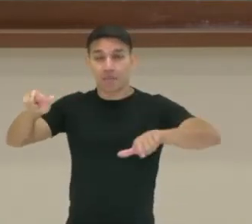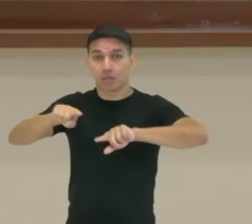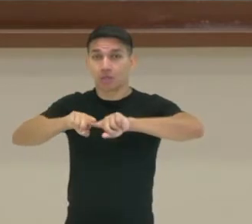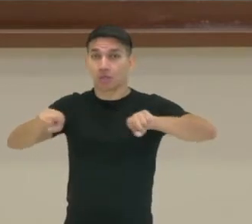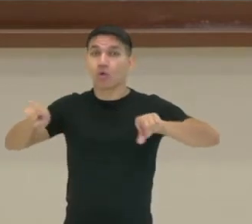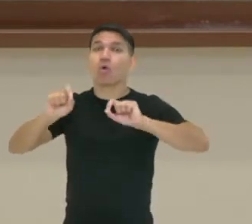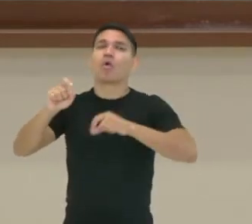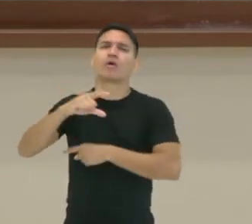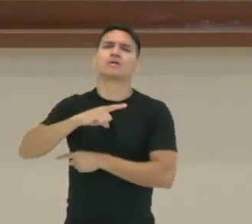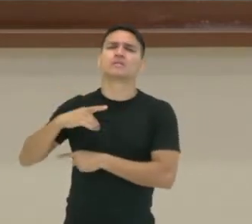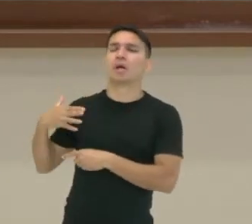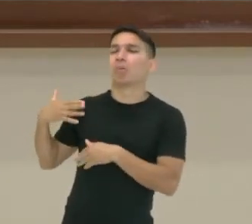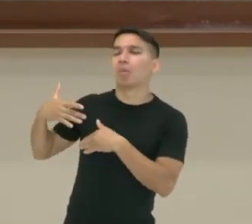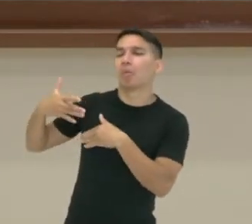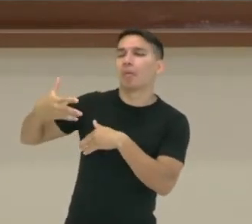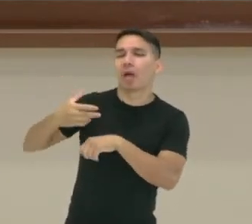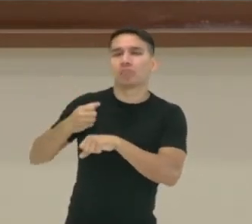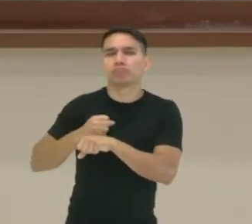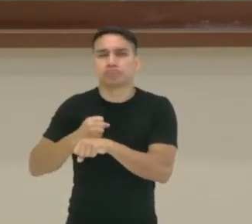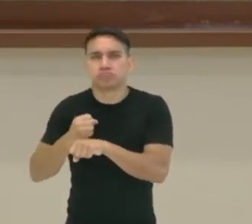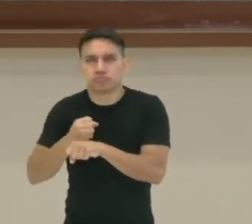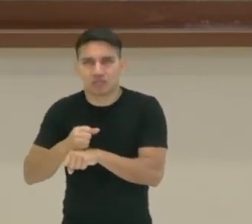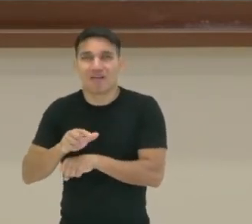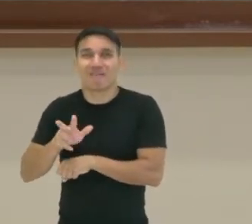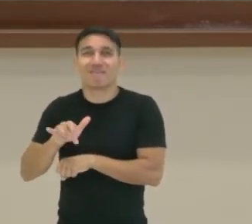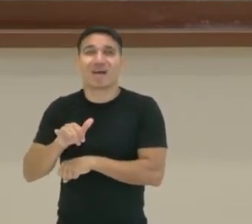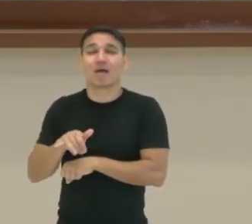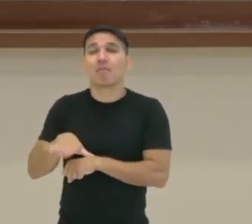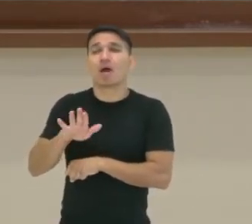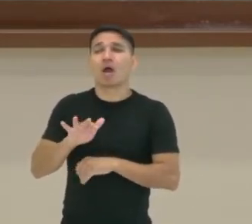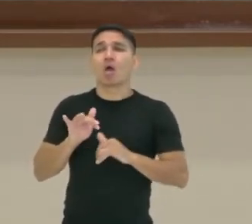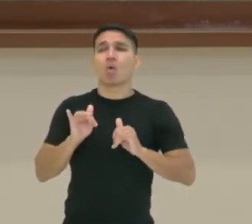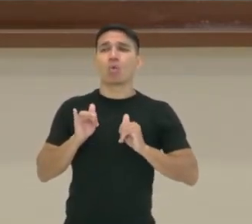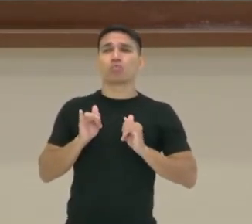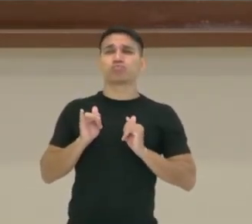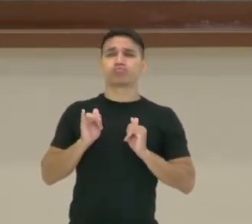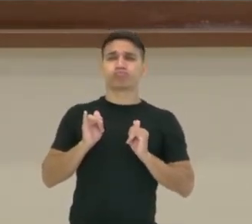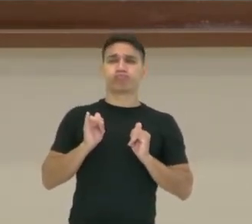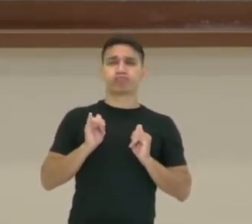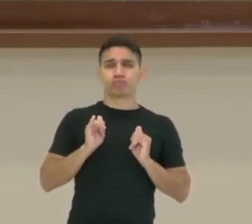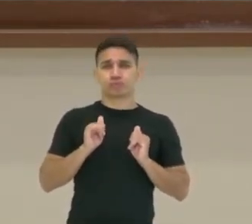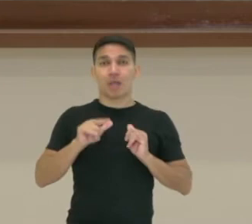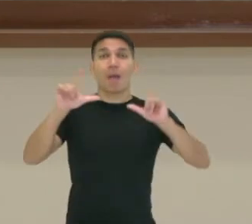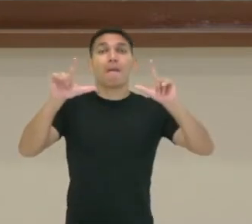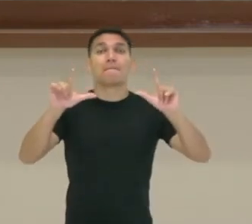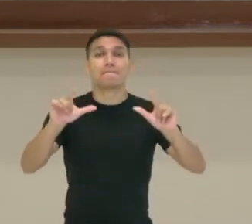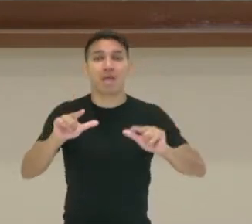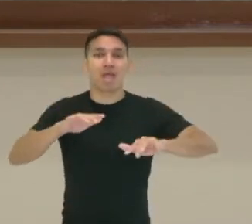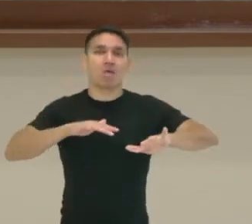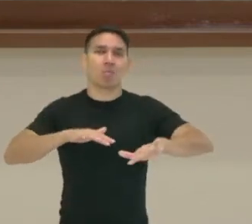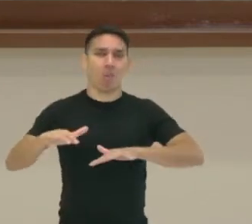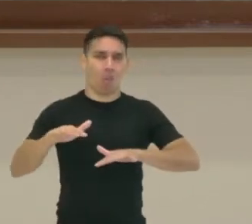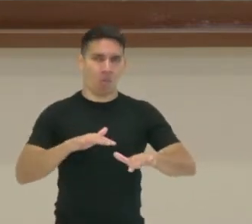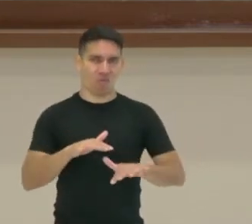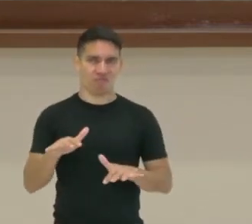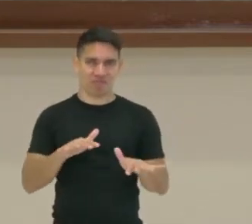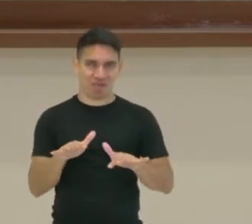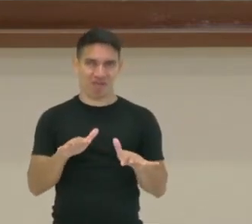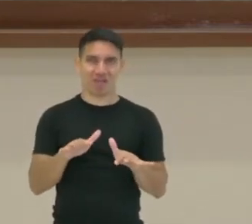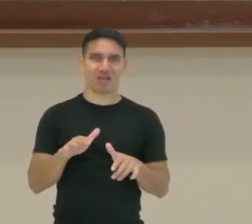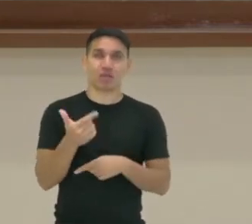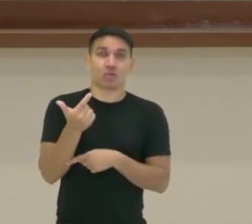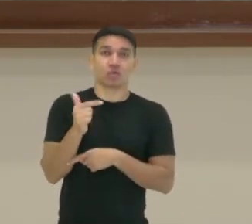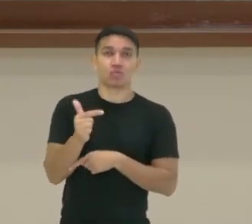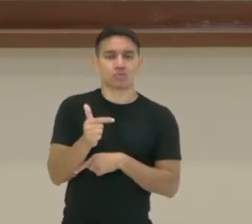passar do tempo, vão ficando mais paradinhas, não realizam tantas atividades físicas, já não